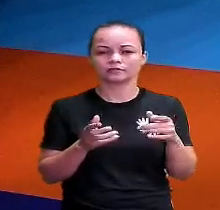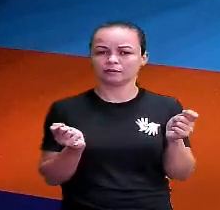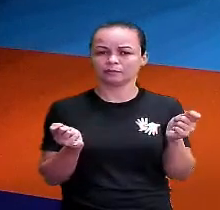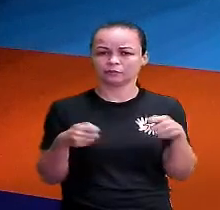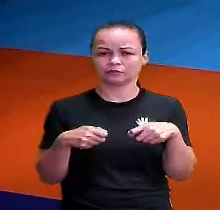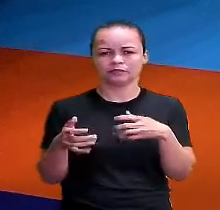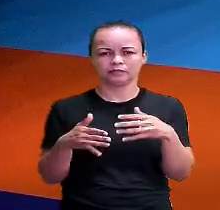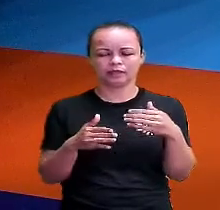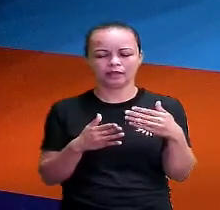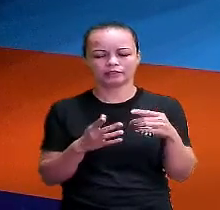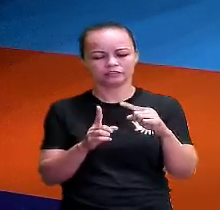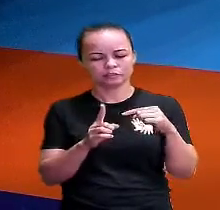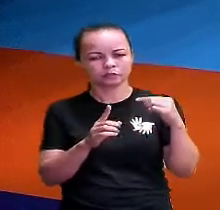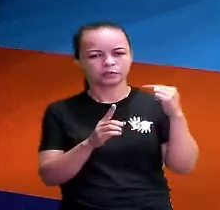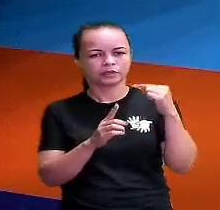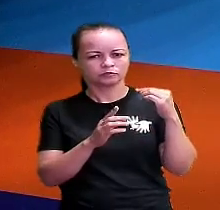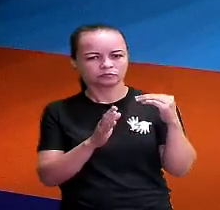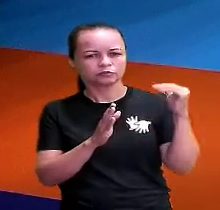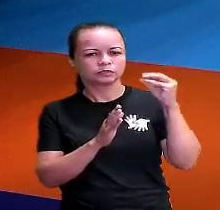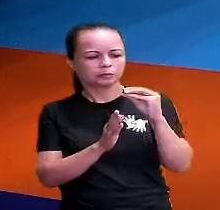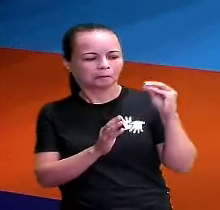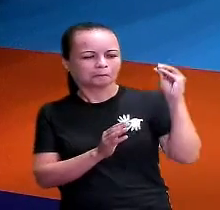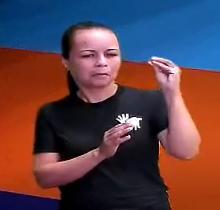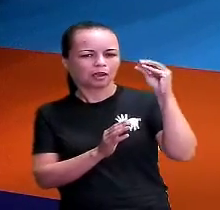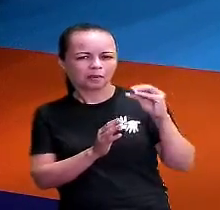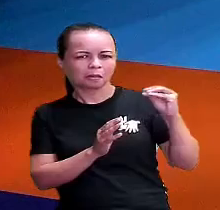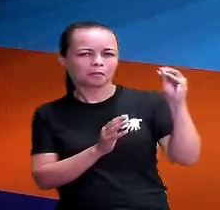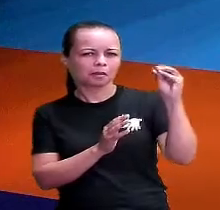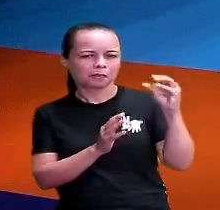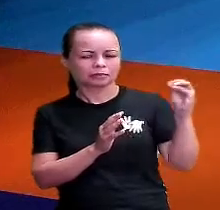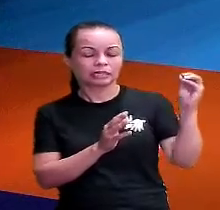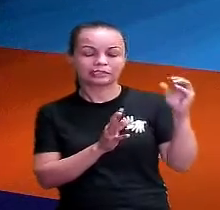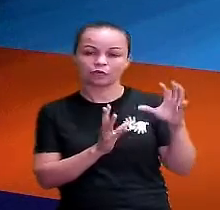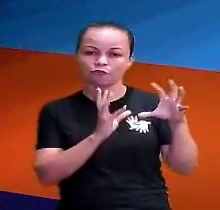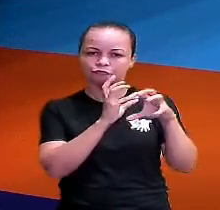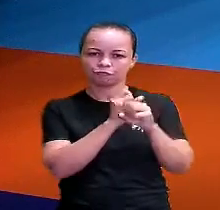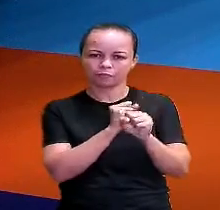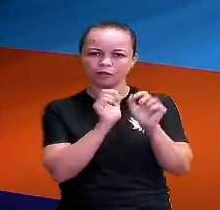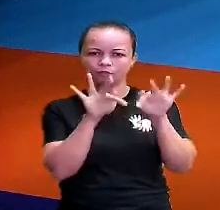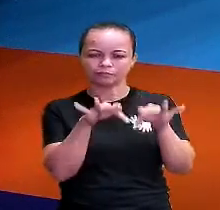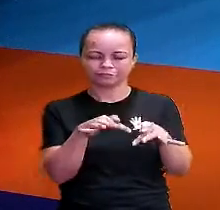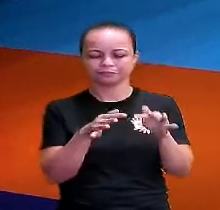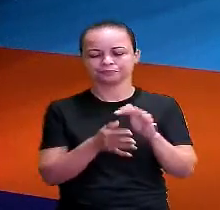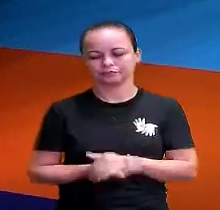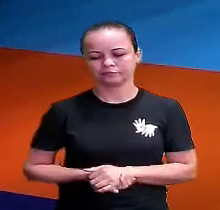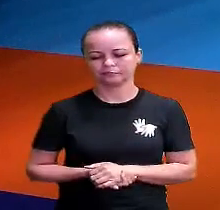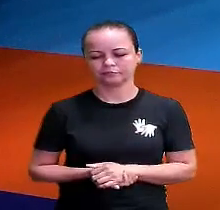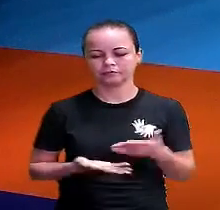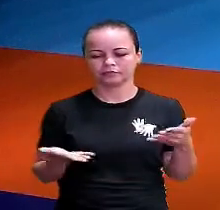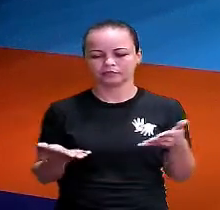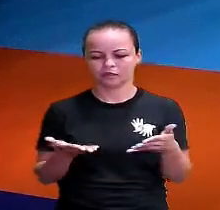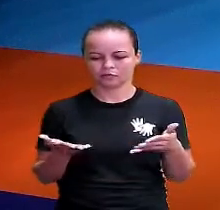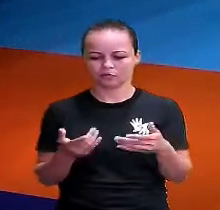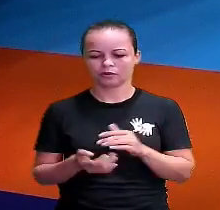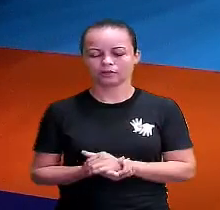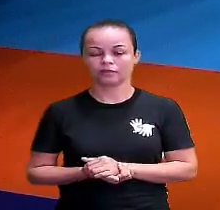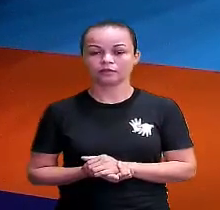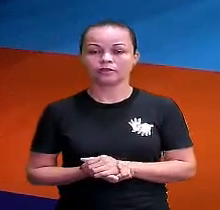possibilidade e vai subindo, até terminar os cálculos, tá certo, gente? Agora vamos fazer